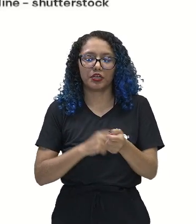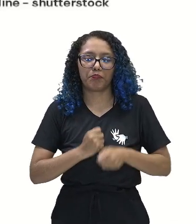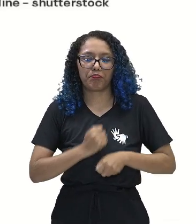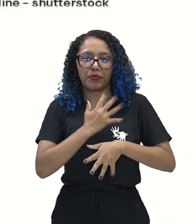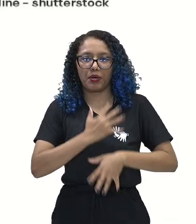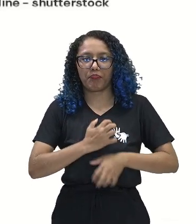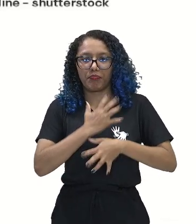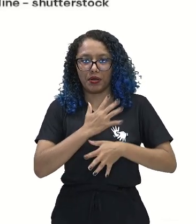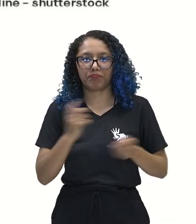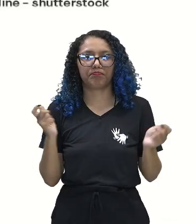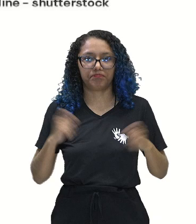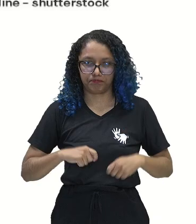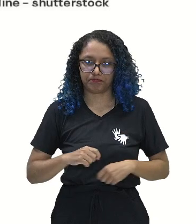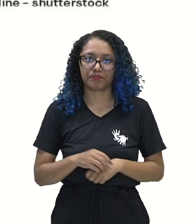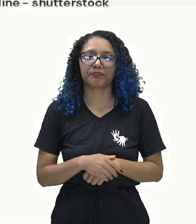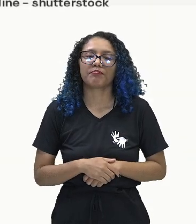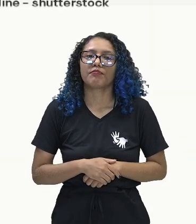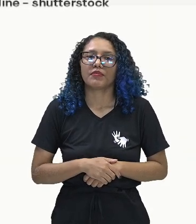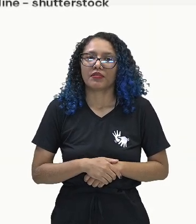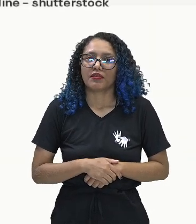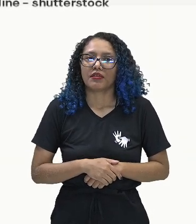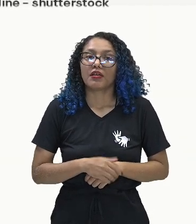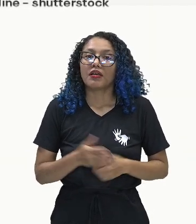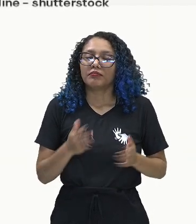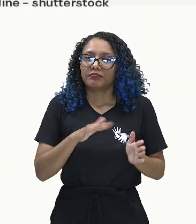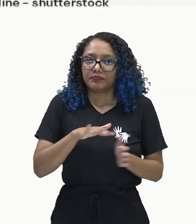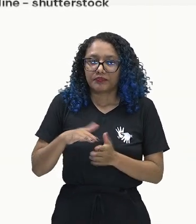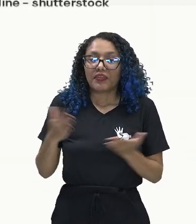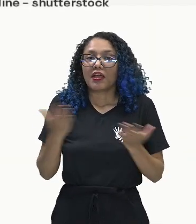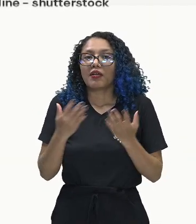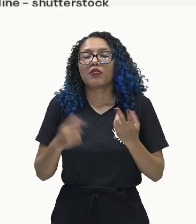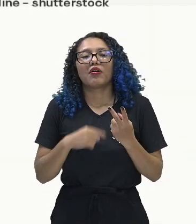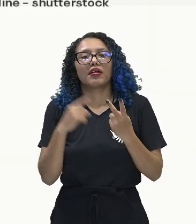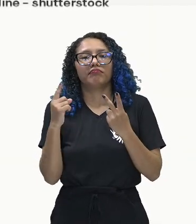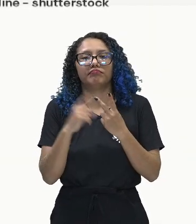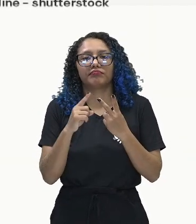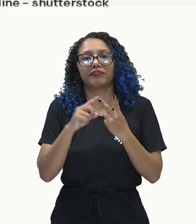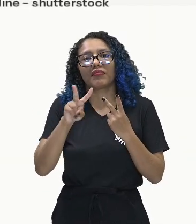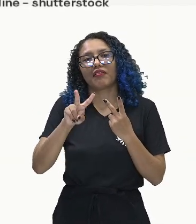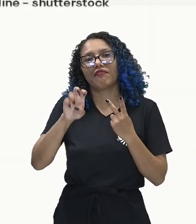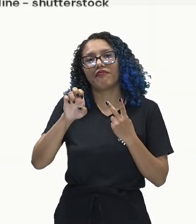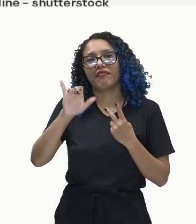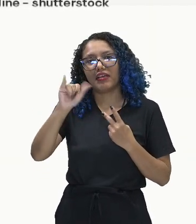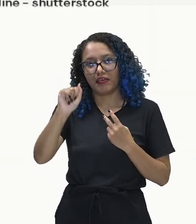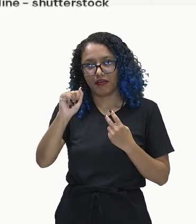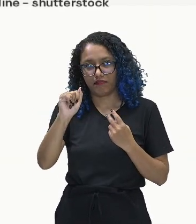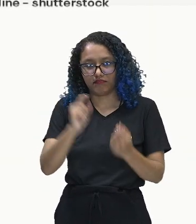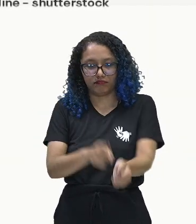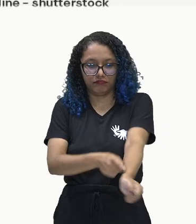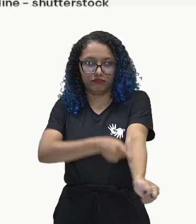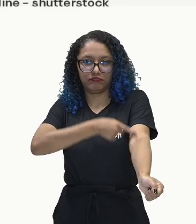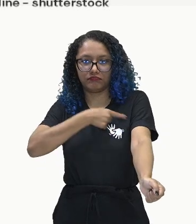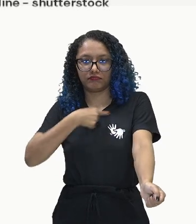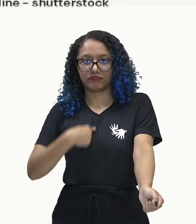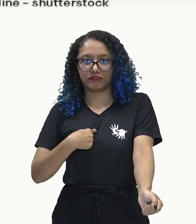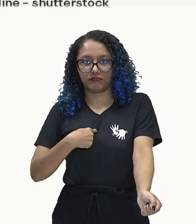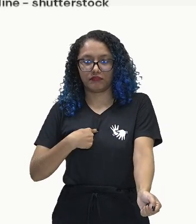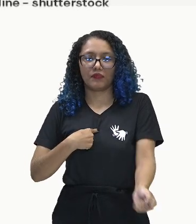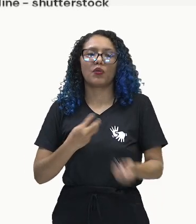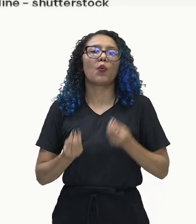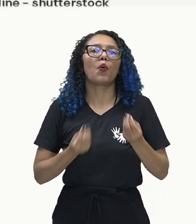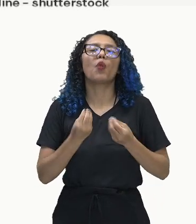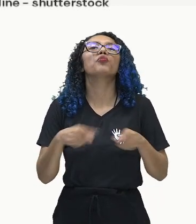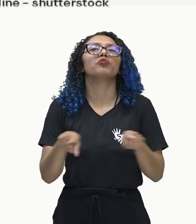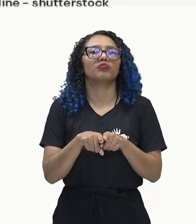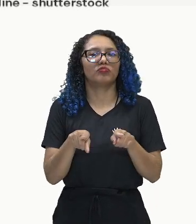ver agora sobre as veias. As veias também, eles transportam